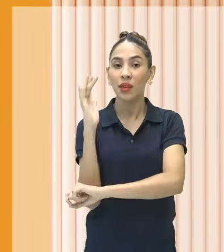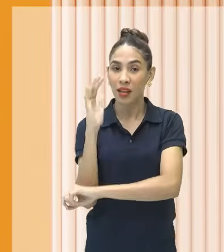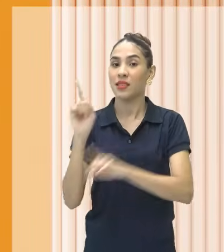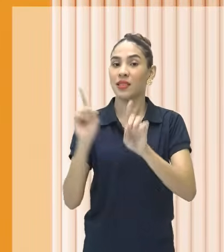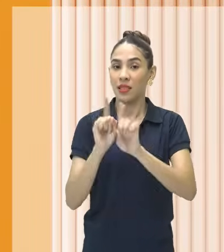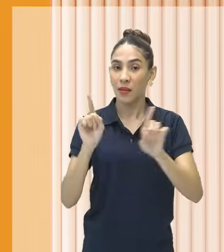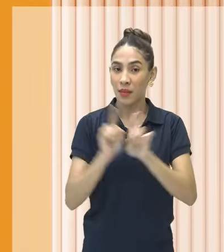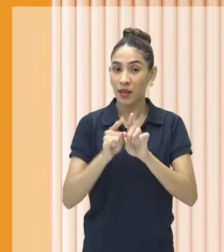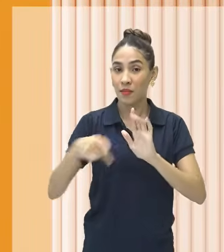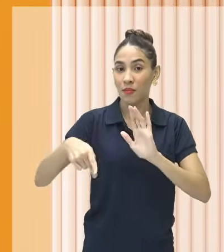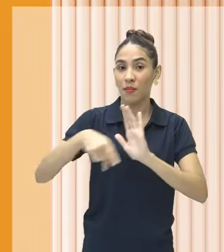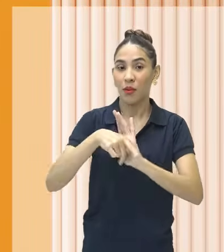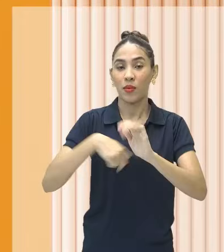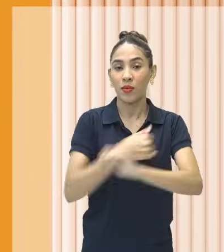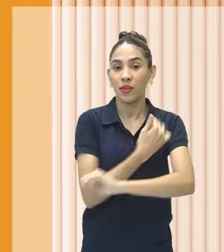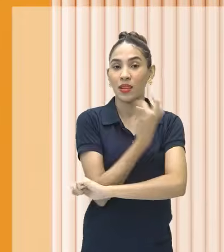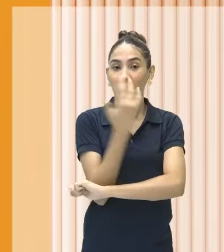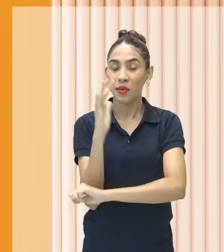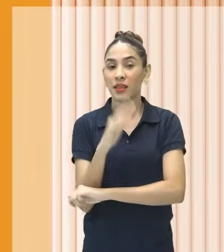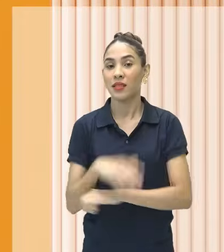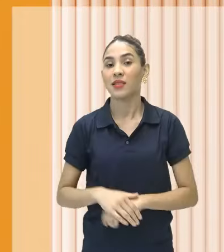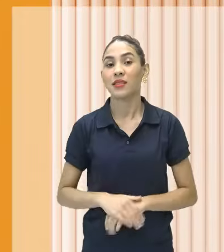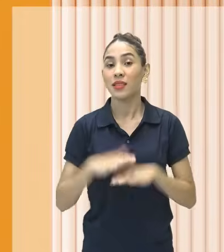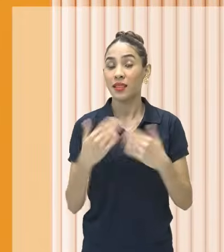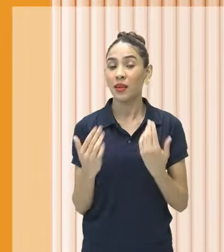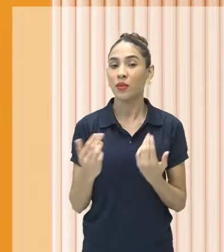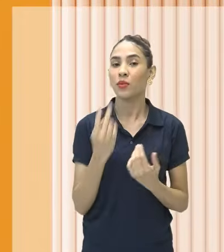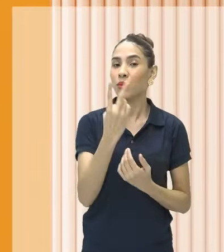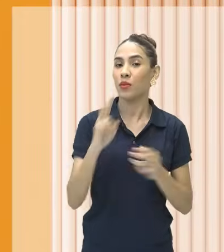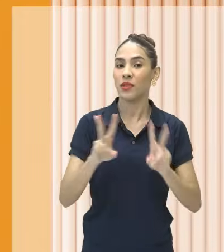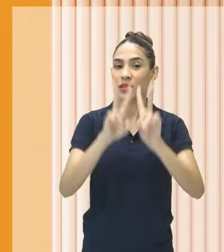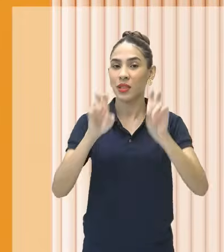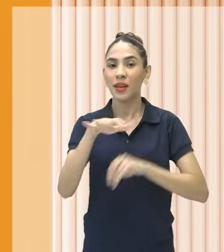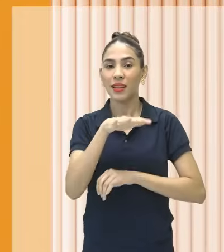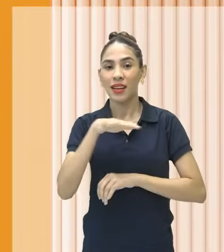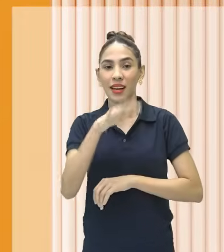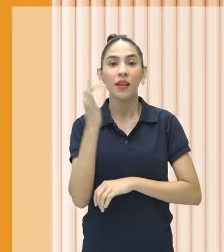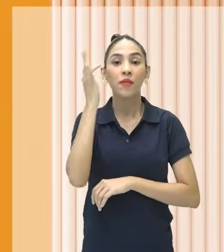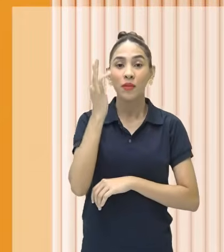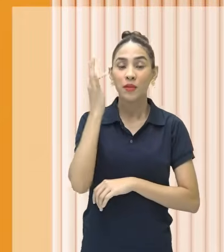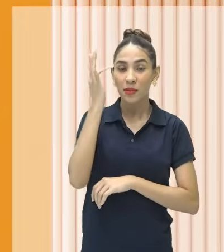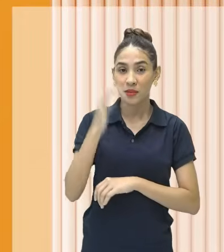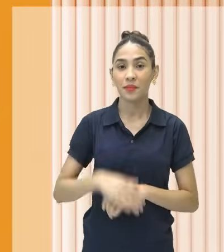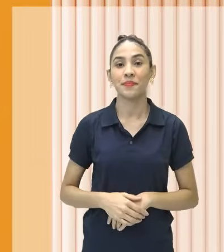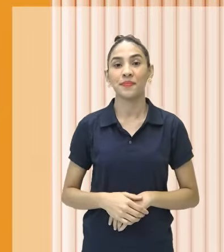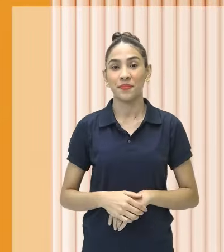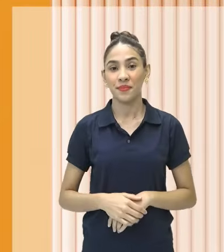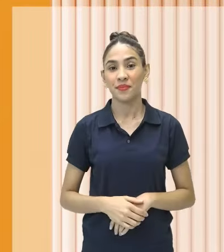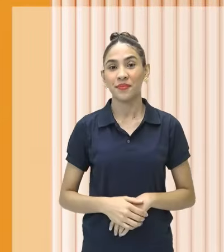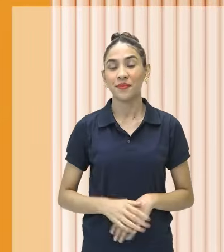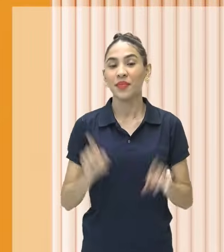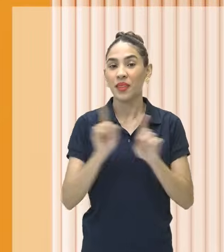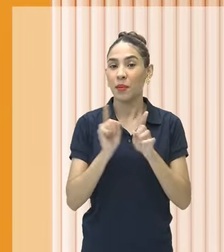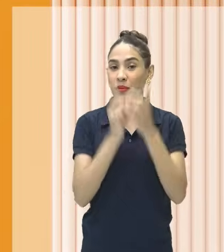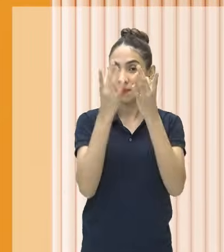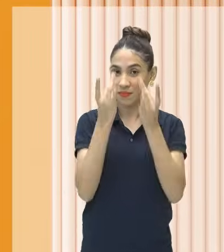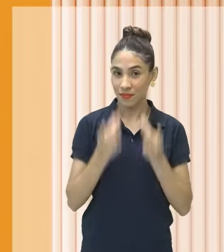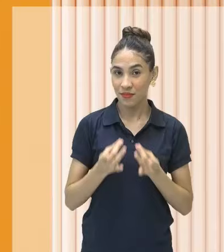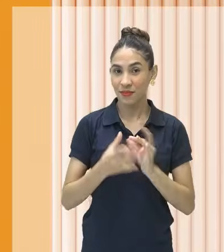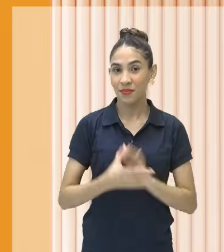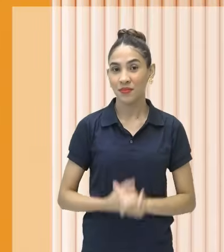E a filosofia da natureza. Então, são dois temas aí no campo da filosofia que nós vamos aqui aprofundar um